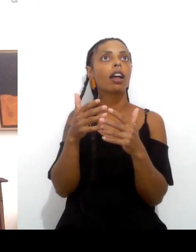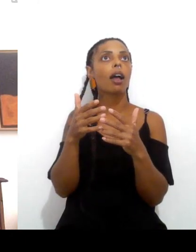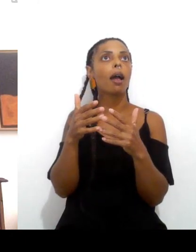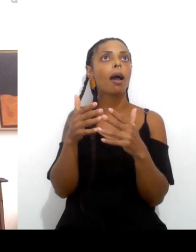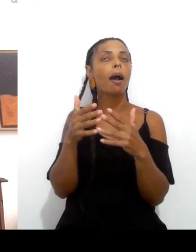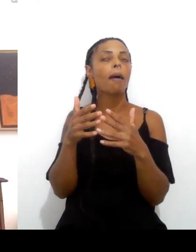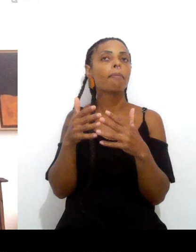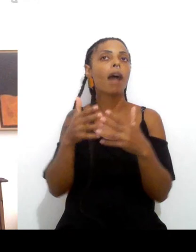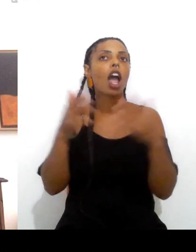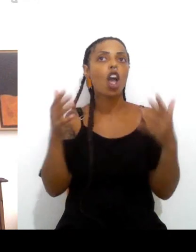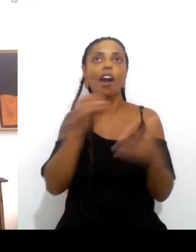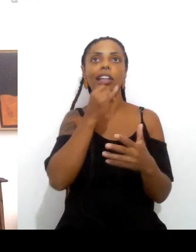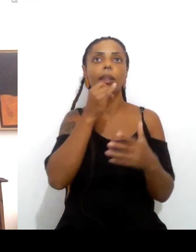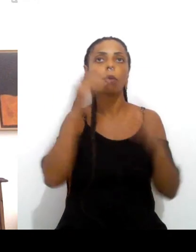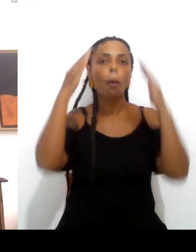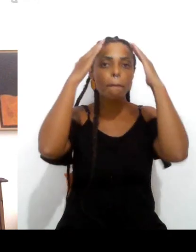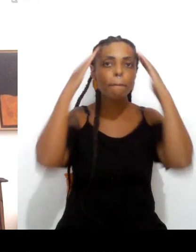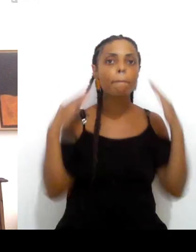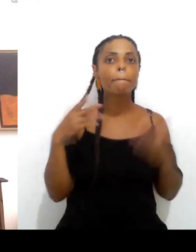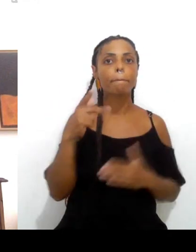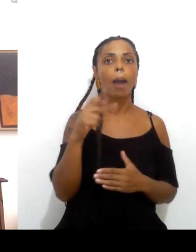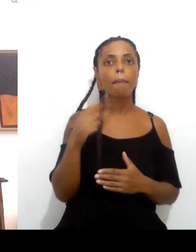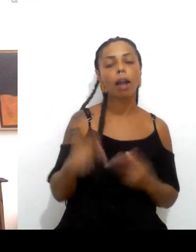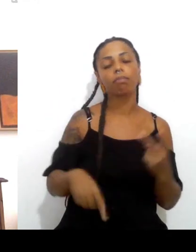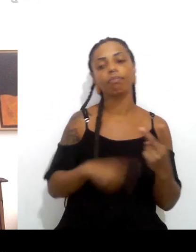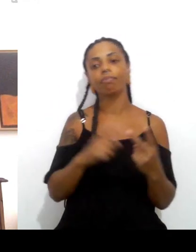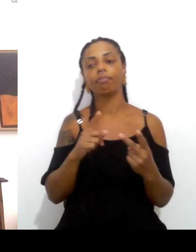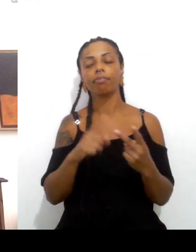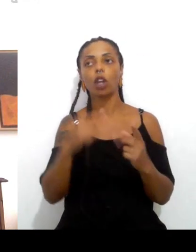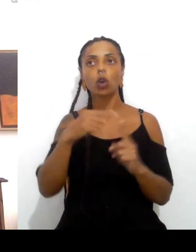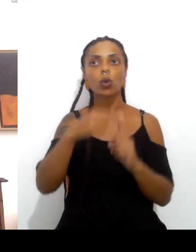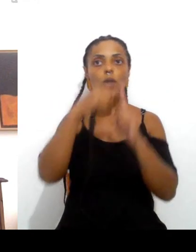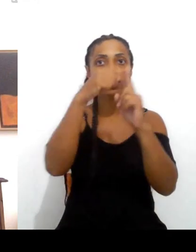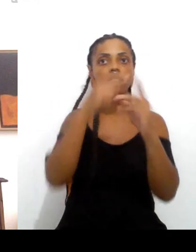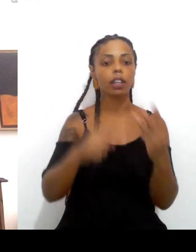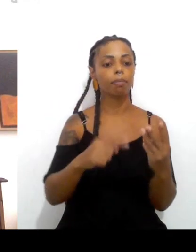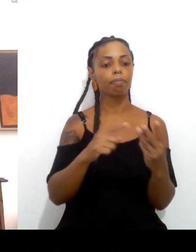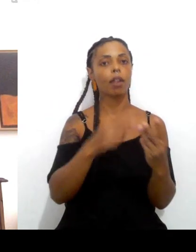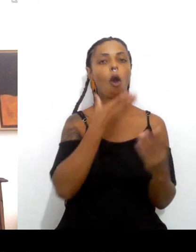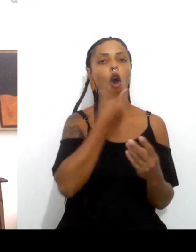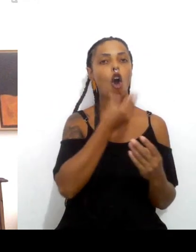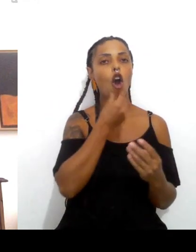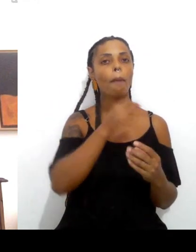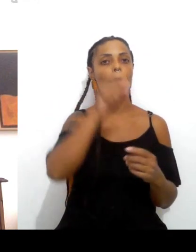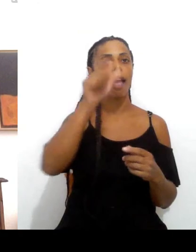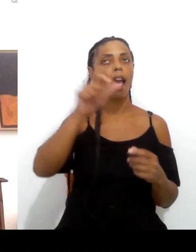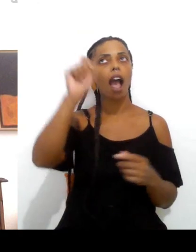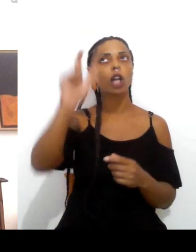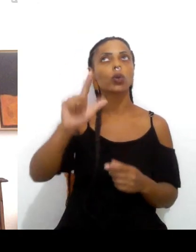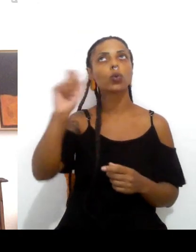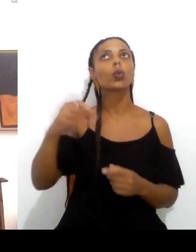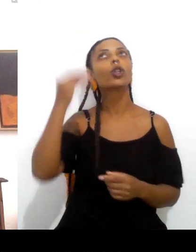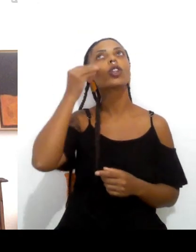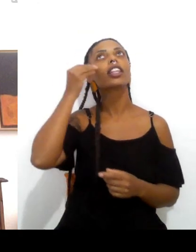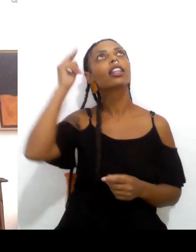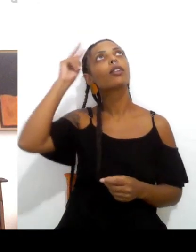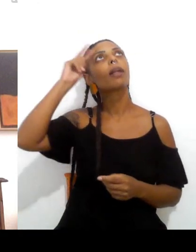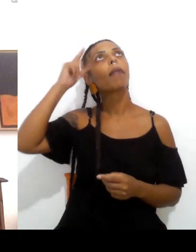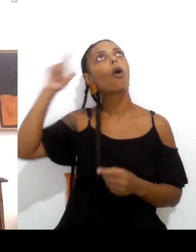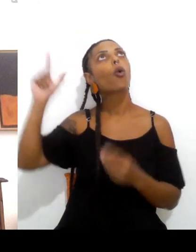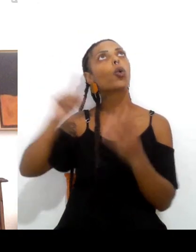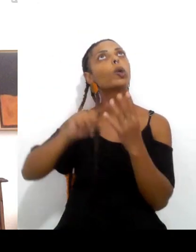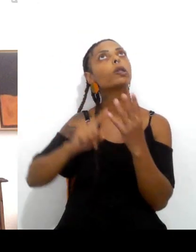crucificação os homens em azul tô tentando pensar sobre outros